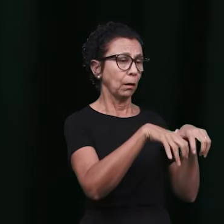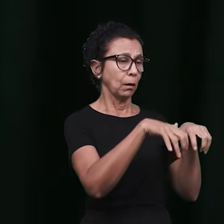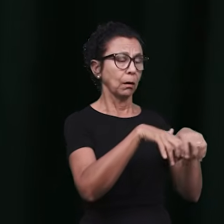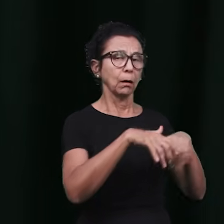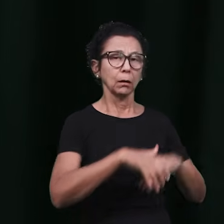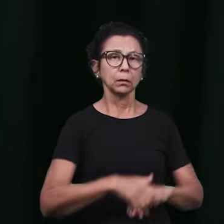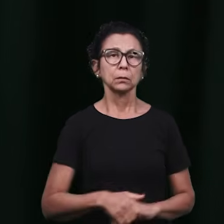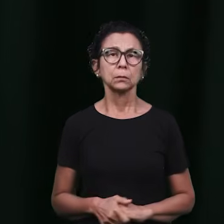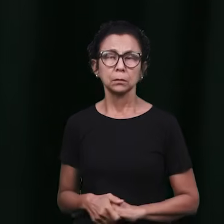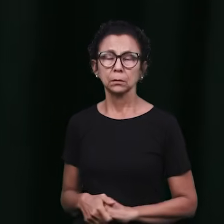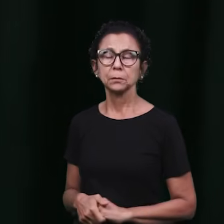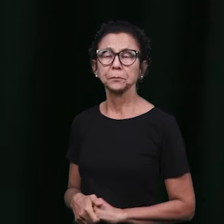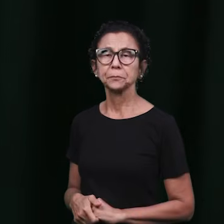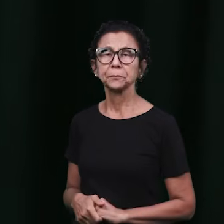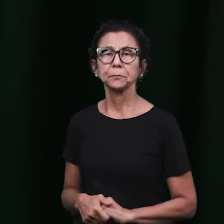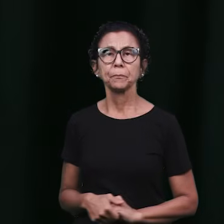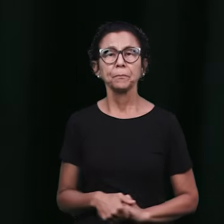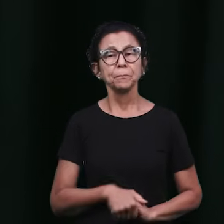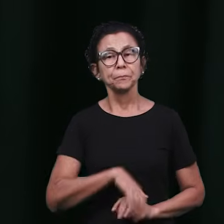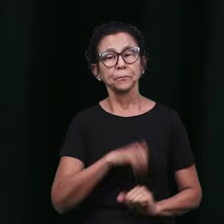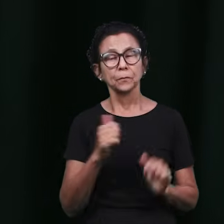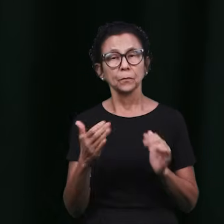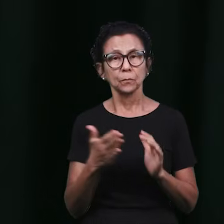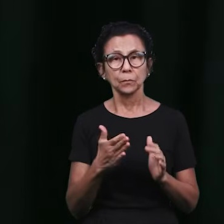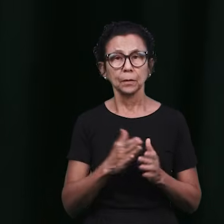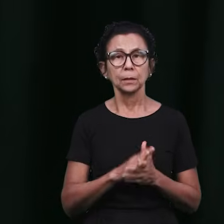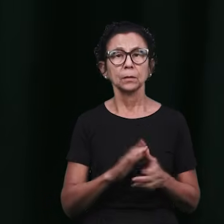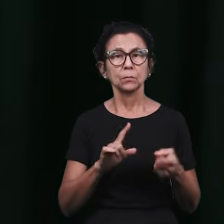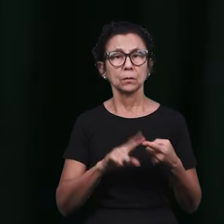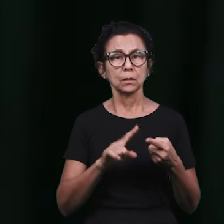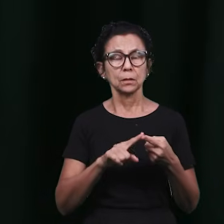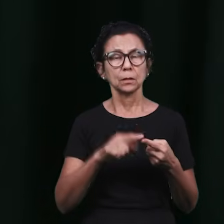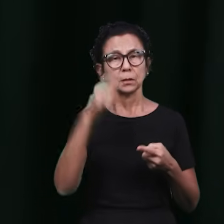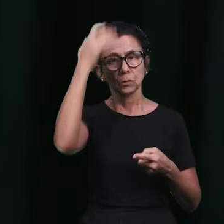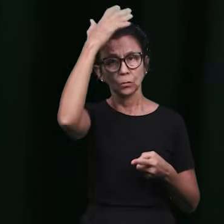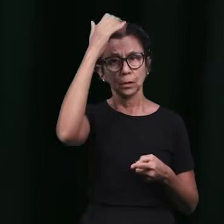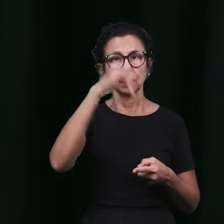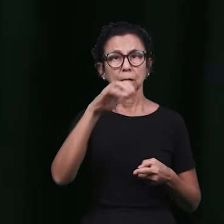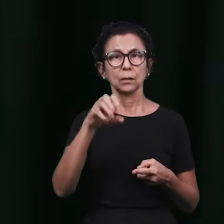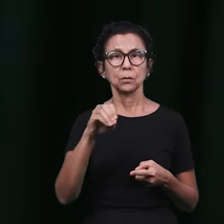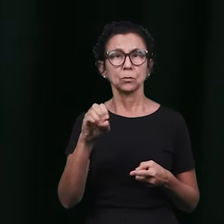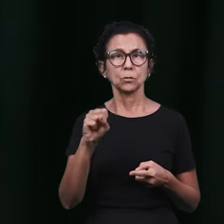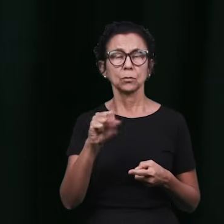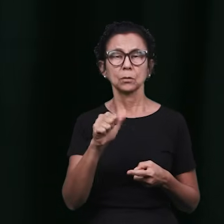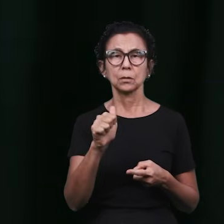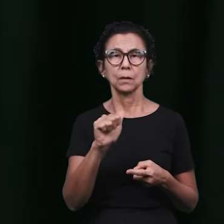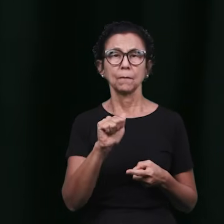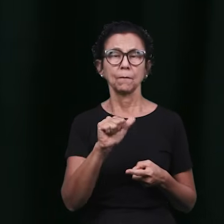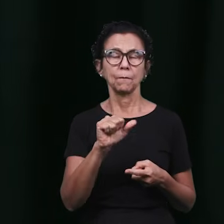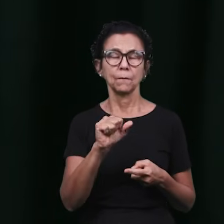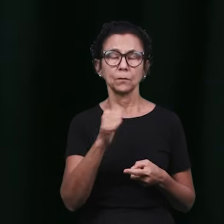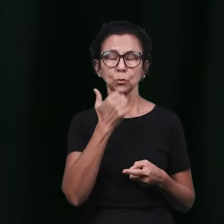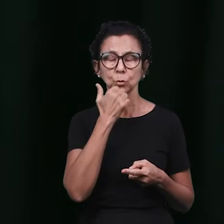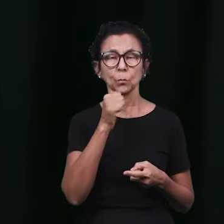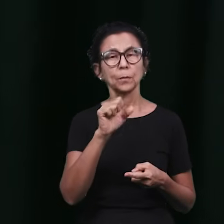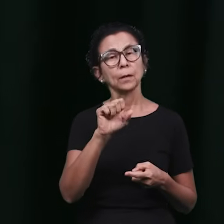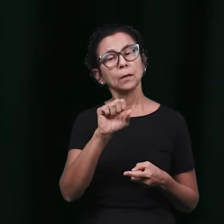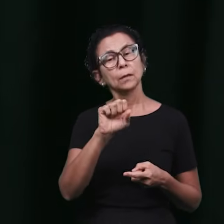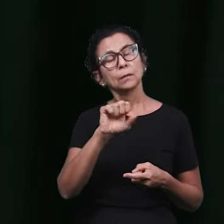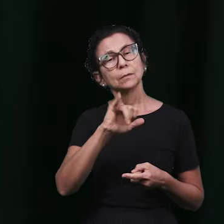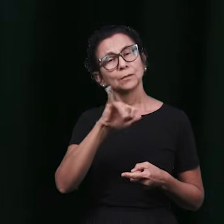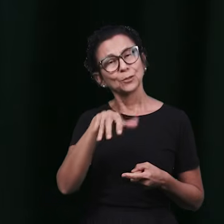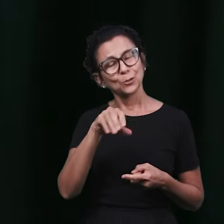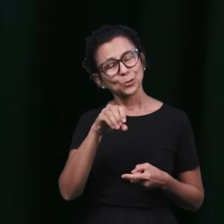nós vamos ver que durante o período de Josafá havia um rei em Israel, que era Acabe, que tinha casado